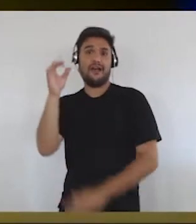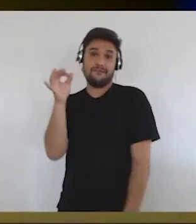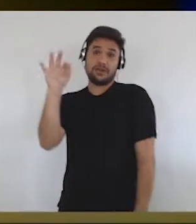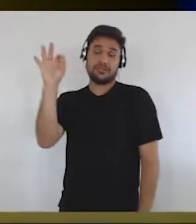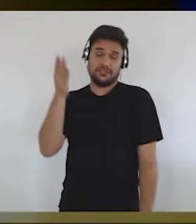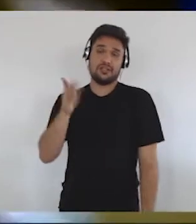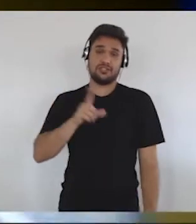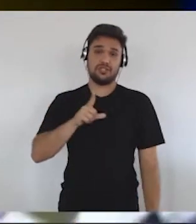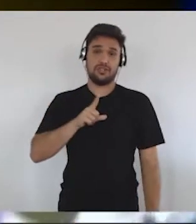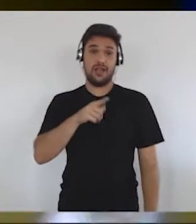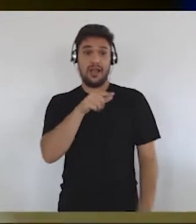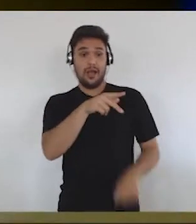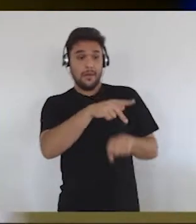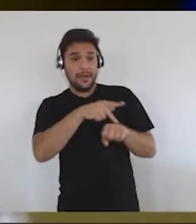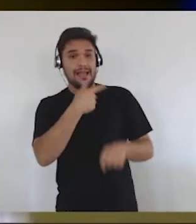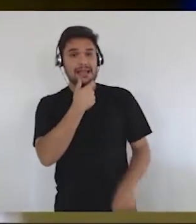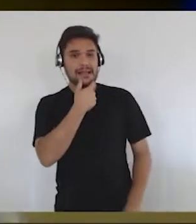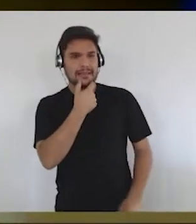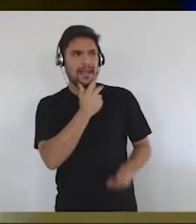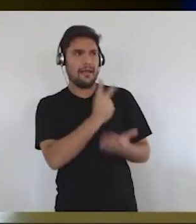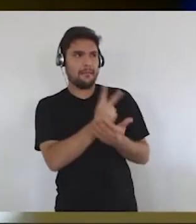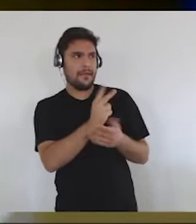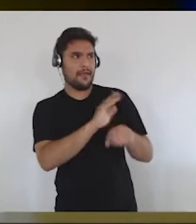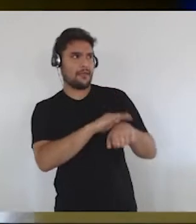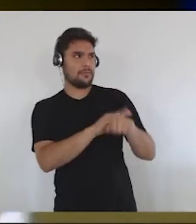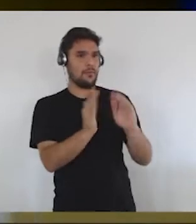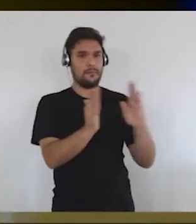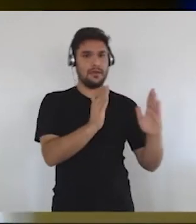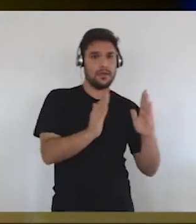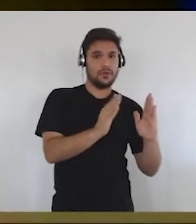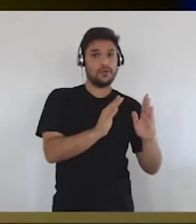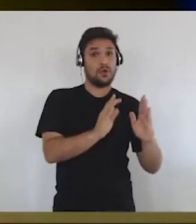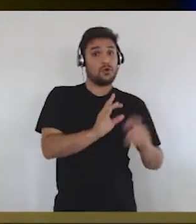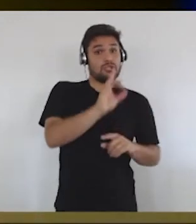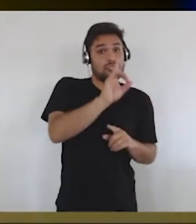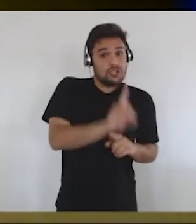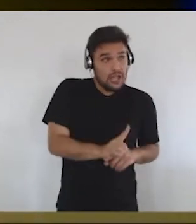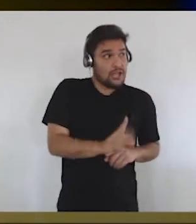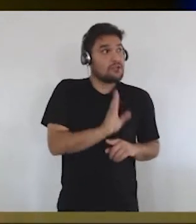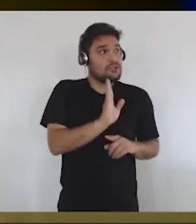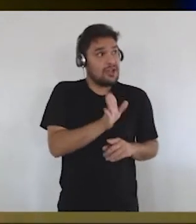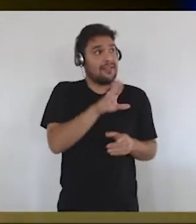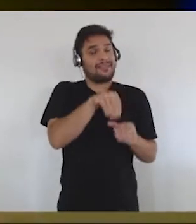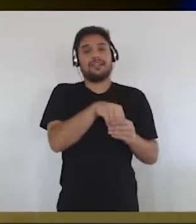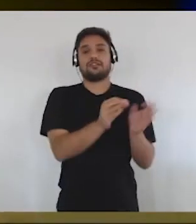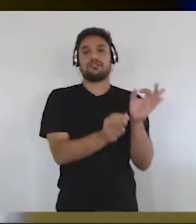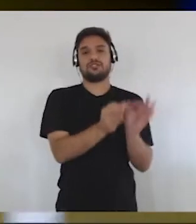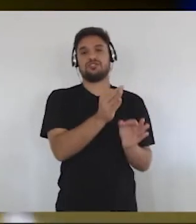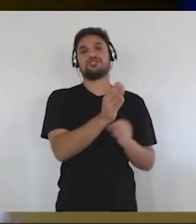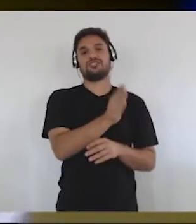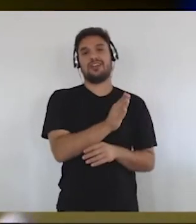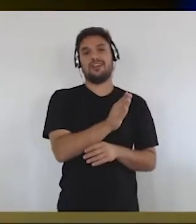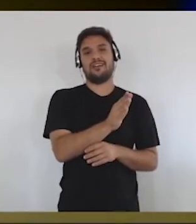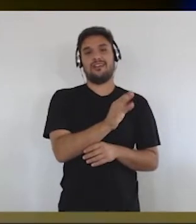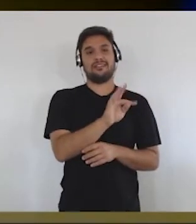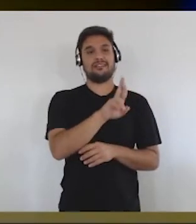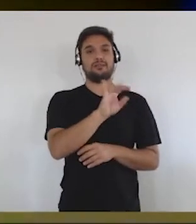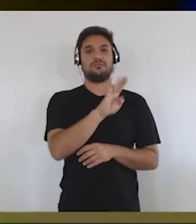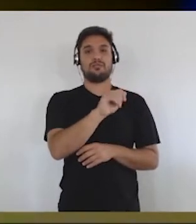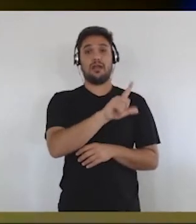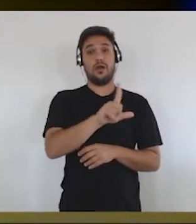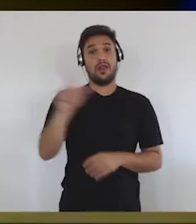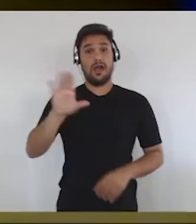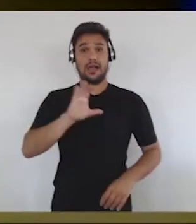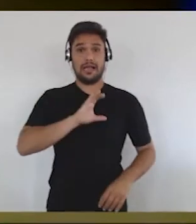reino. Na Inglaterra, na mesma época, o princípio foi consagrado pelos próprios tribunais. No Canadá, por exemplo, a